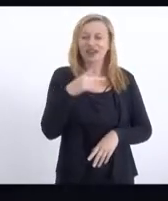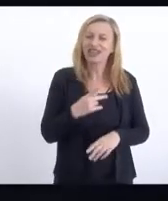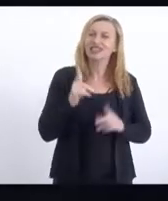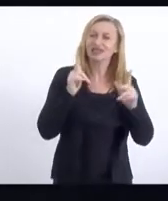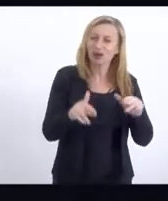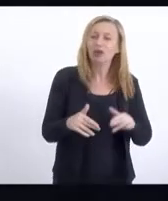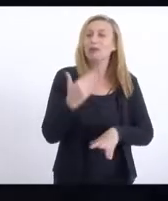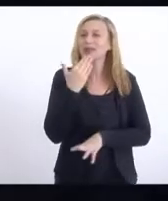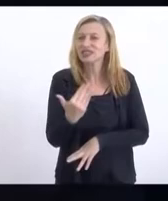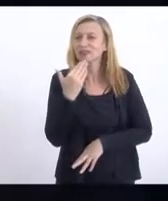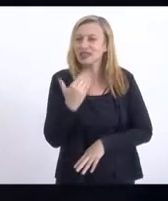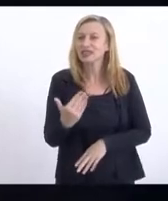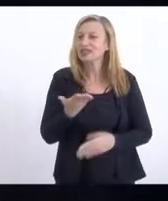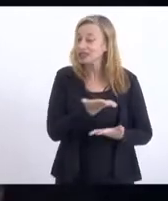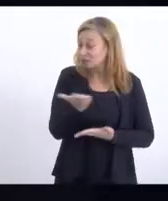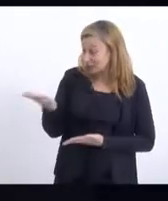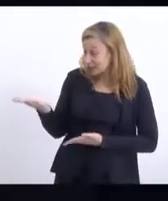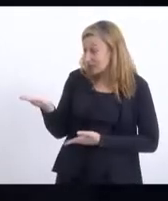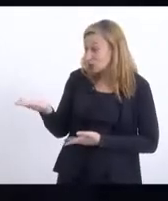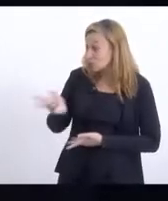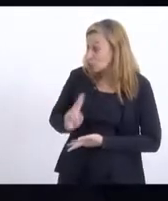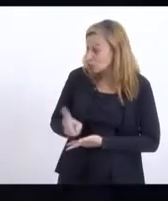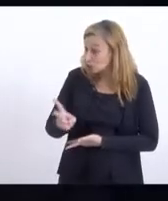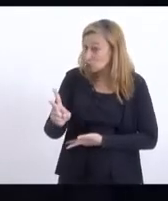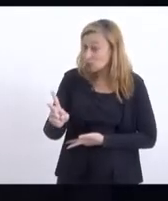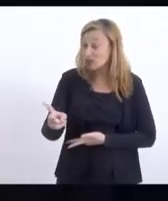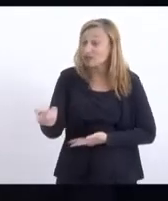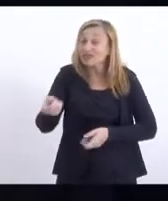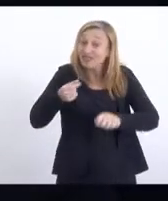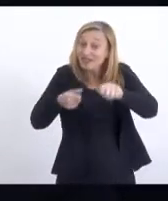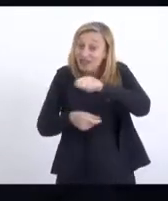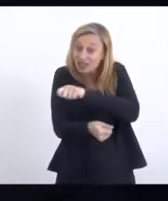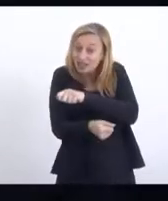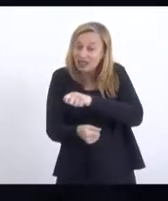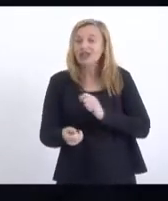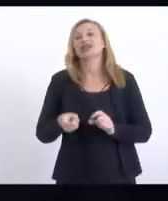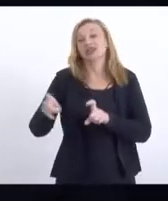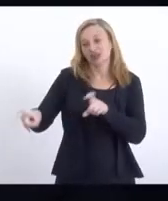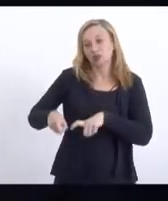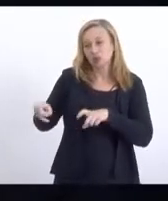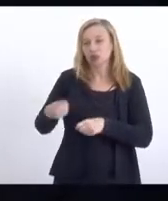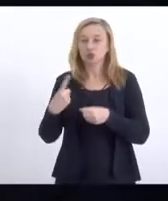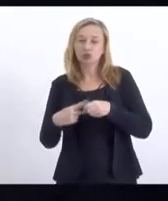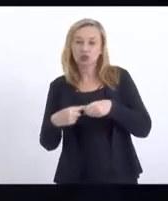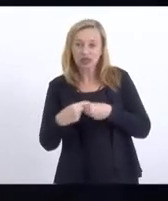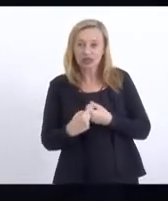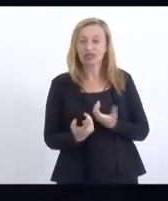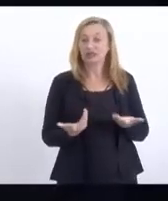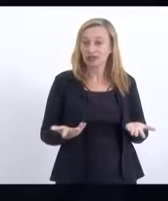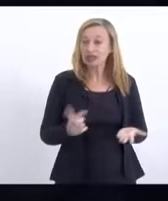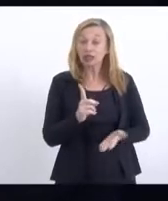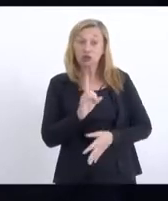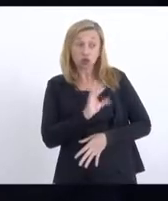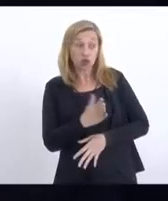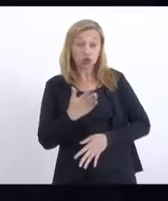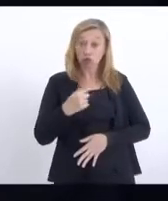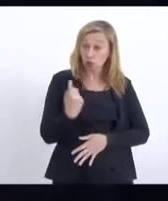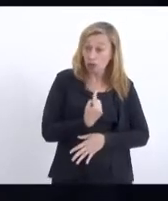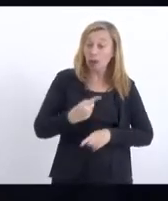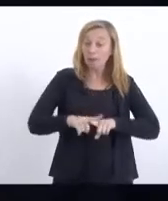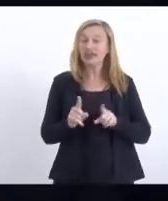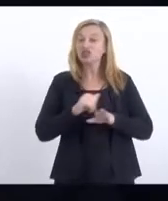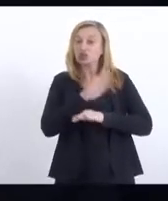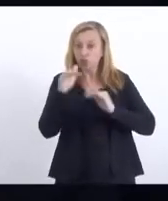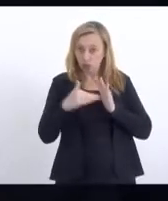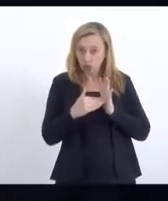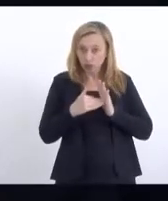e pedindo, né, que vocês mantenham sempre o investimento na agricultura do município, né, não no nosso município, mas na região como um